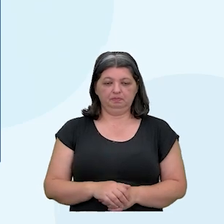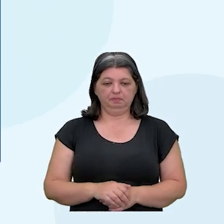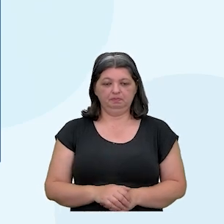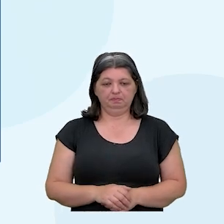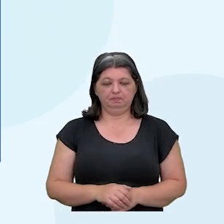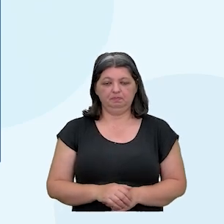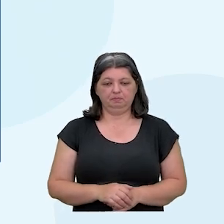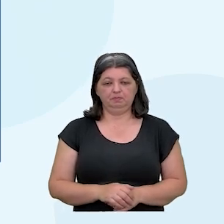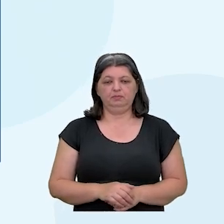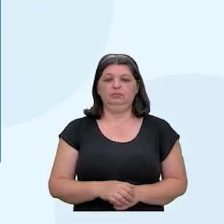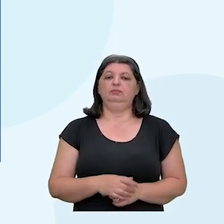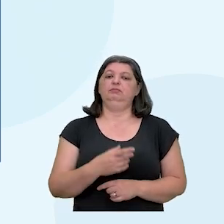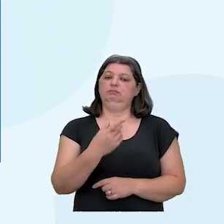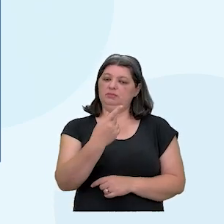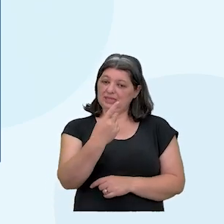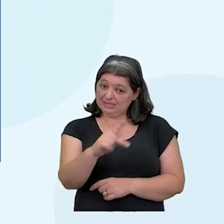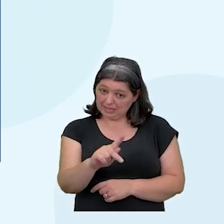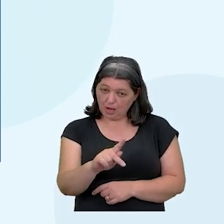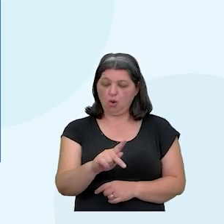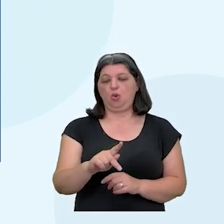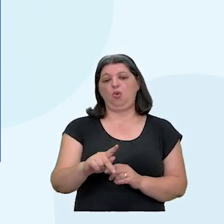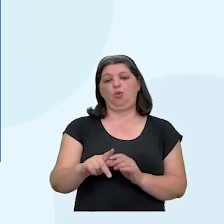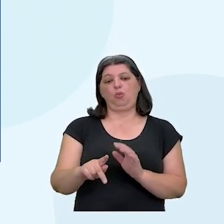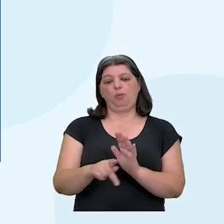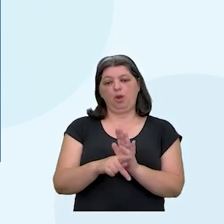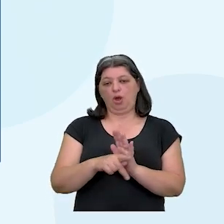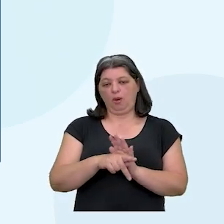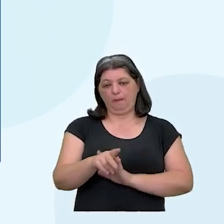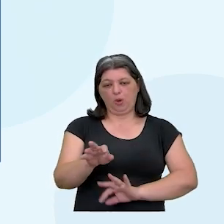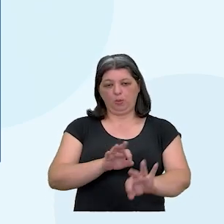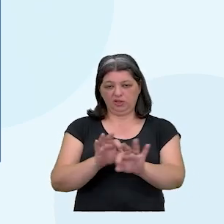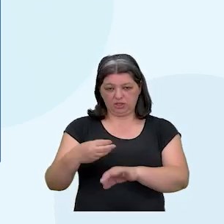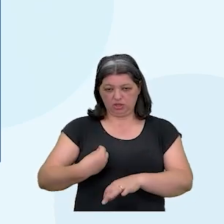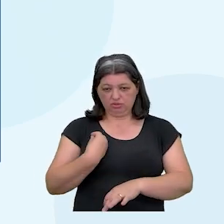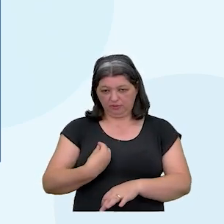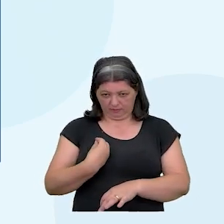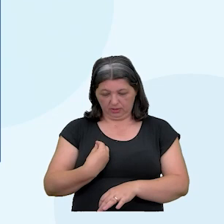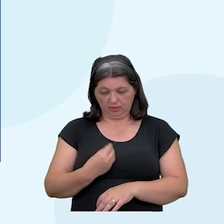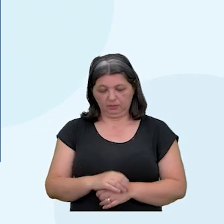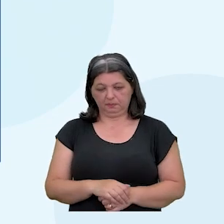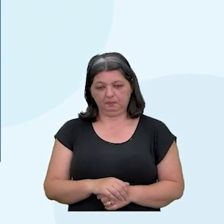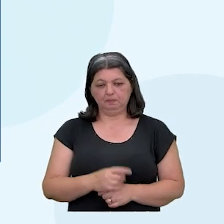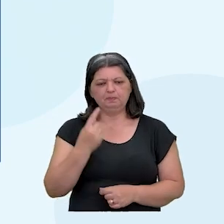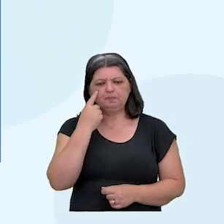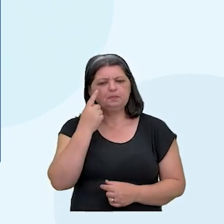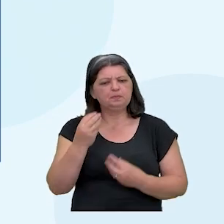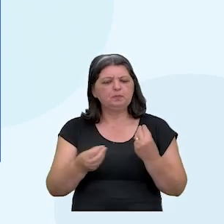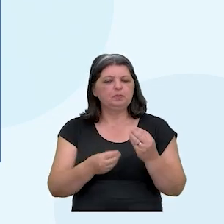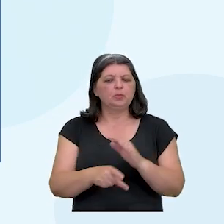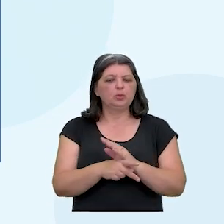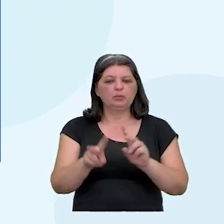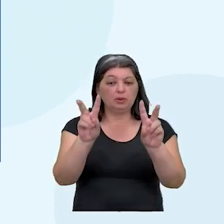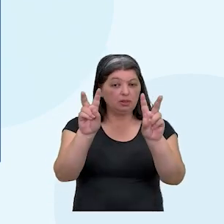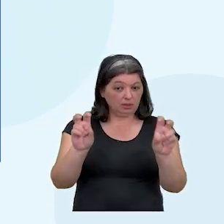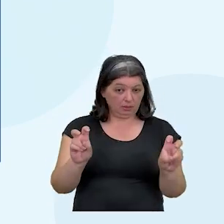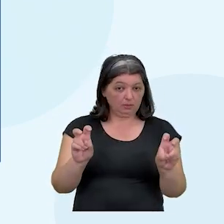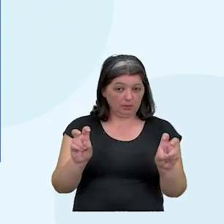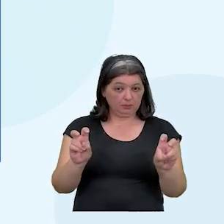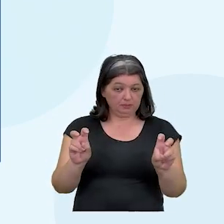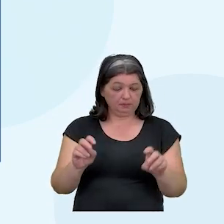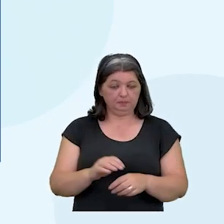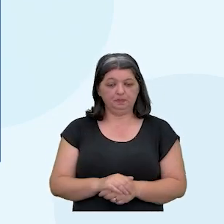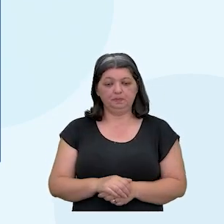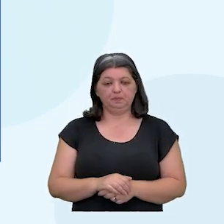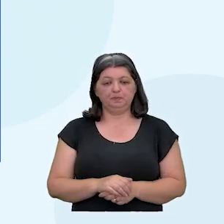O seu projeto de vida. E aqui algumas dicas para criar o seu fanzine. Crie um título para ele. Esse